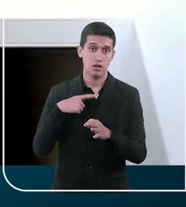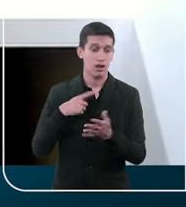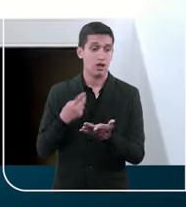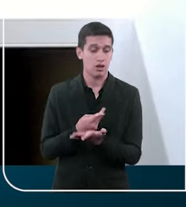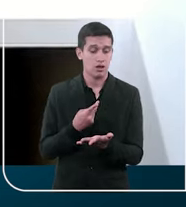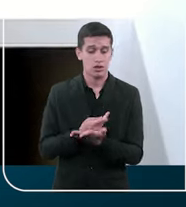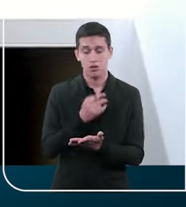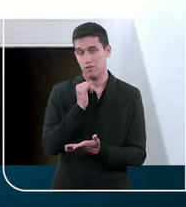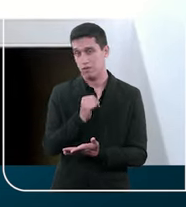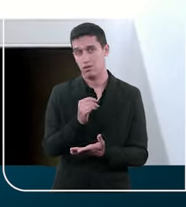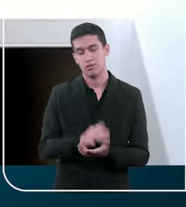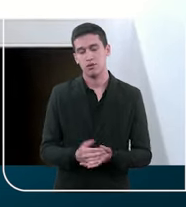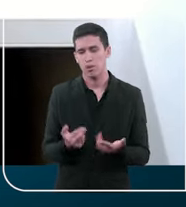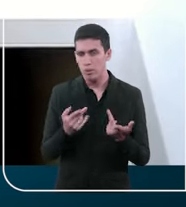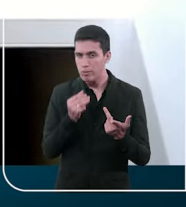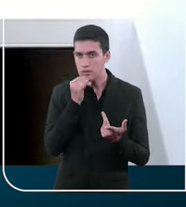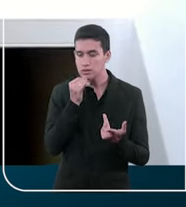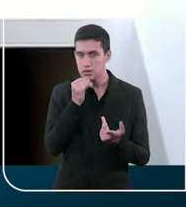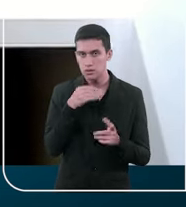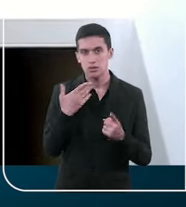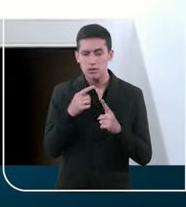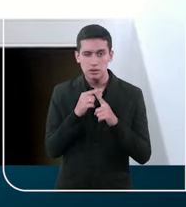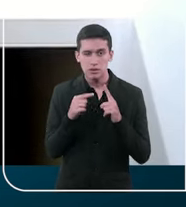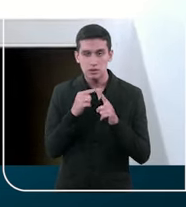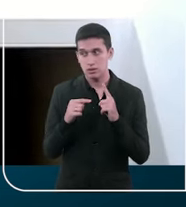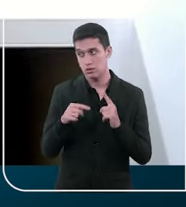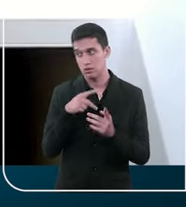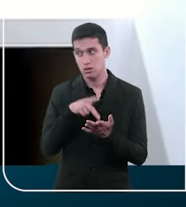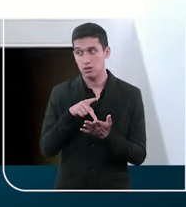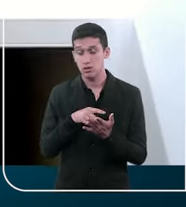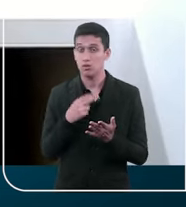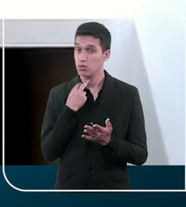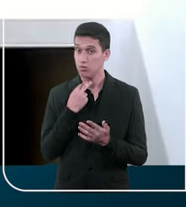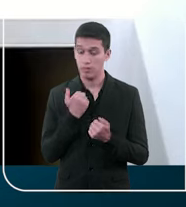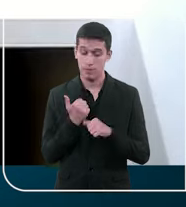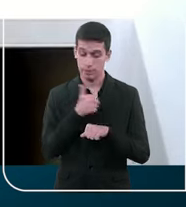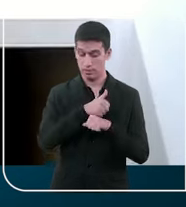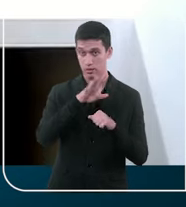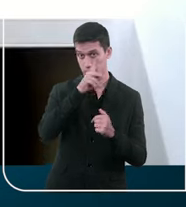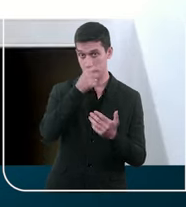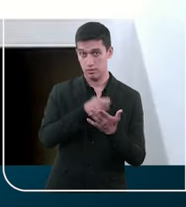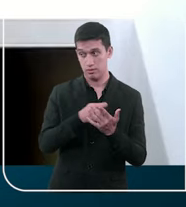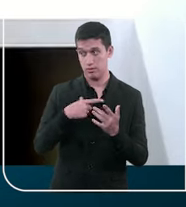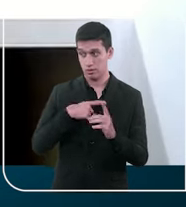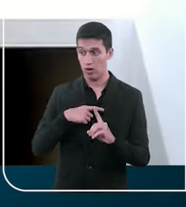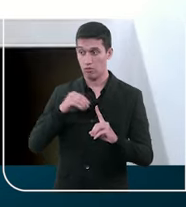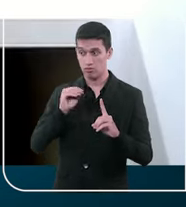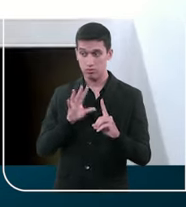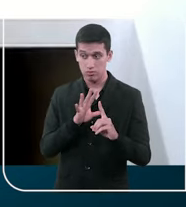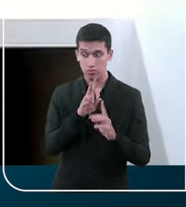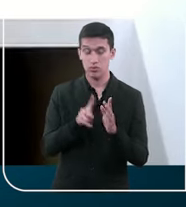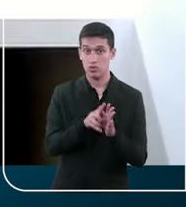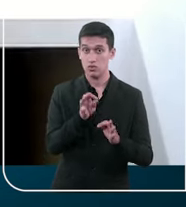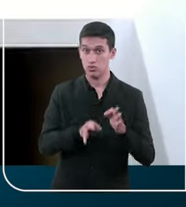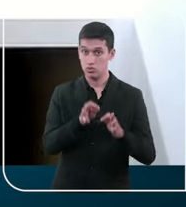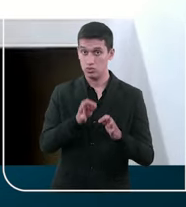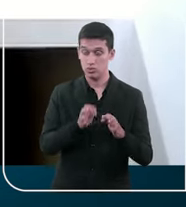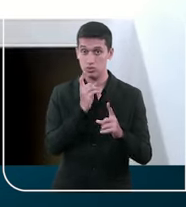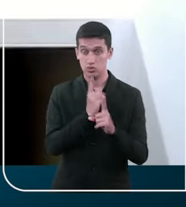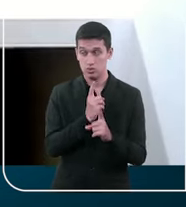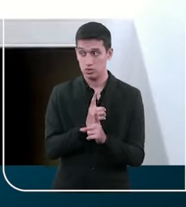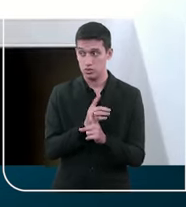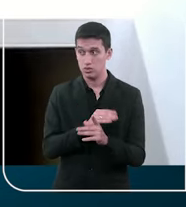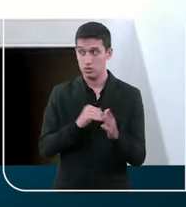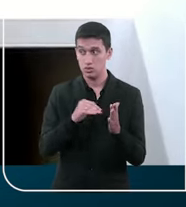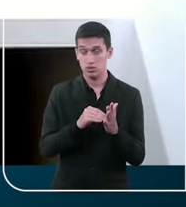anterior ele foi feito de forma equivocada. Então, indiretamente, embora não possa substituir a decisão, há uma influência do